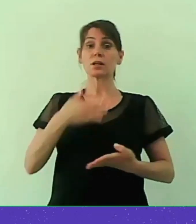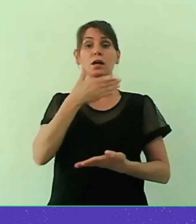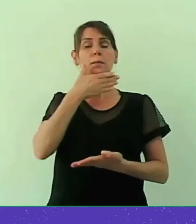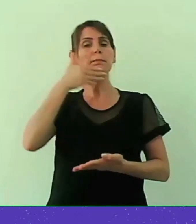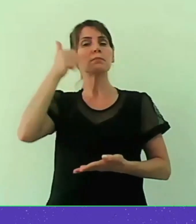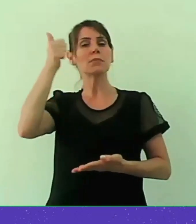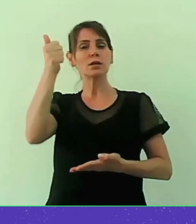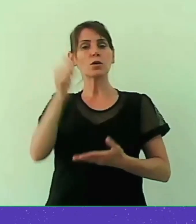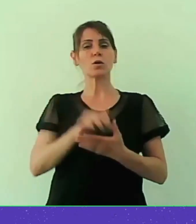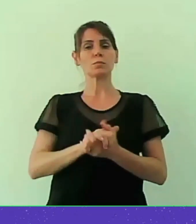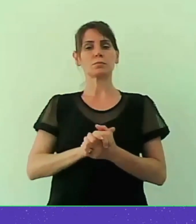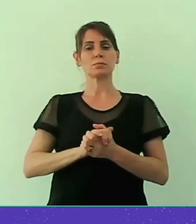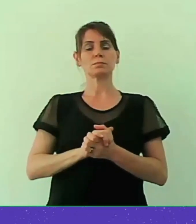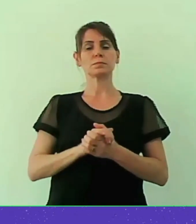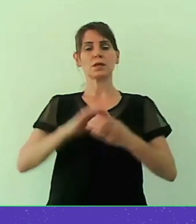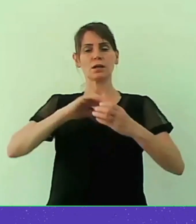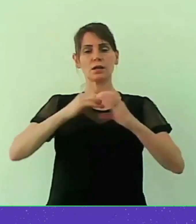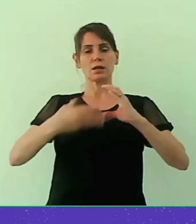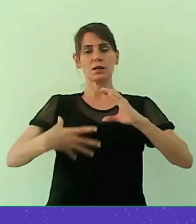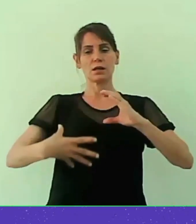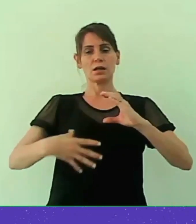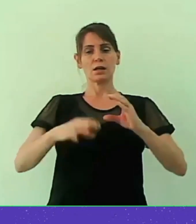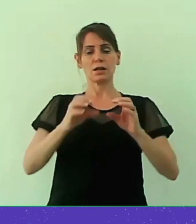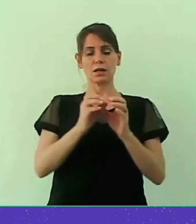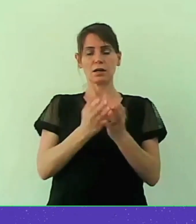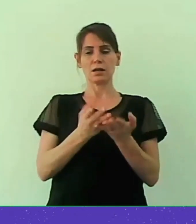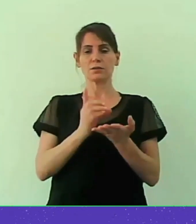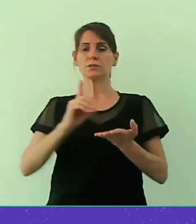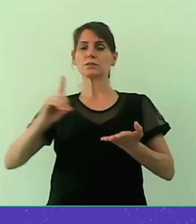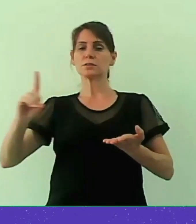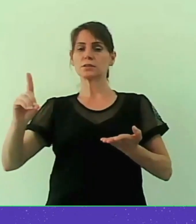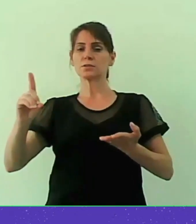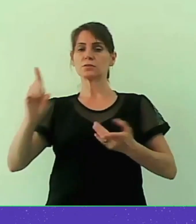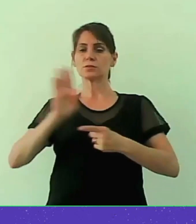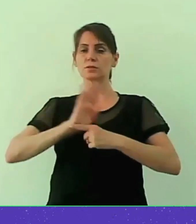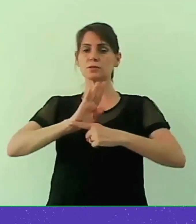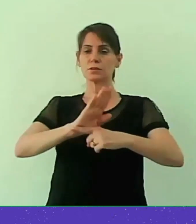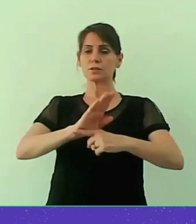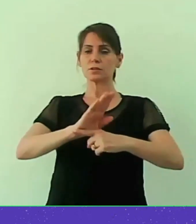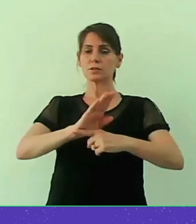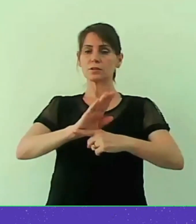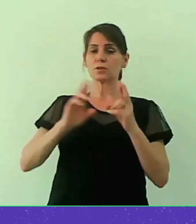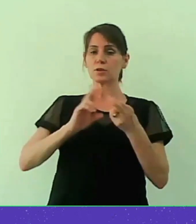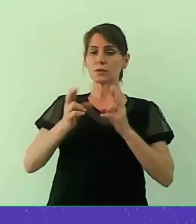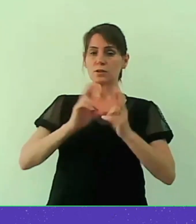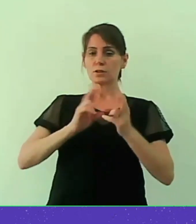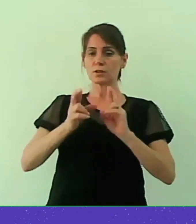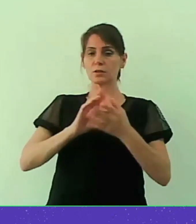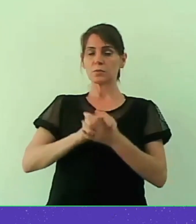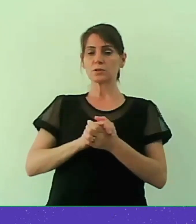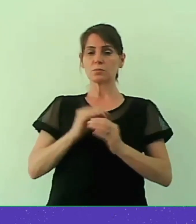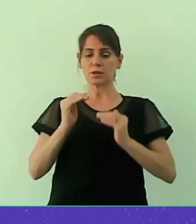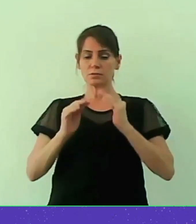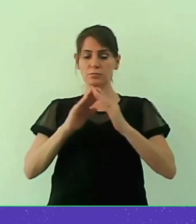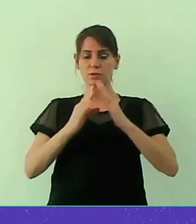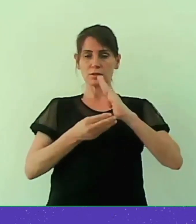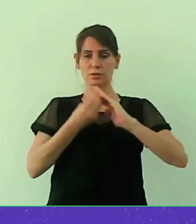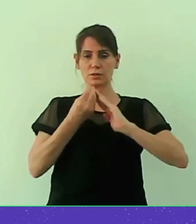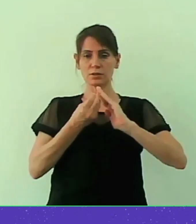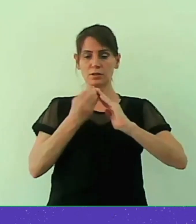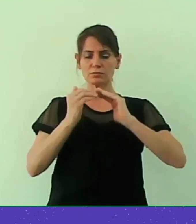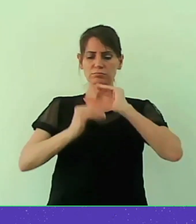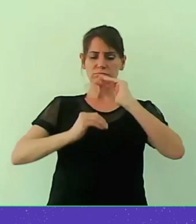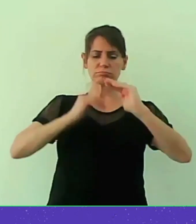aspecto que a palavra atende à necessidade do nosso relacionamento para a edificação da igreja. Não vou entrar ainda nesse